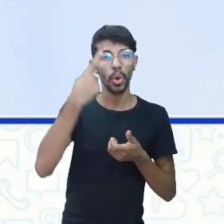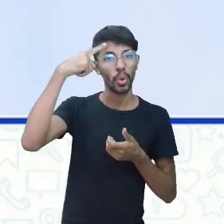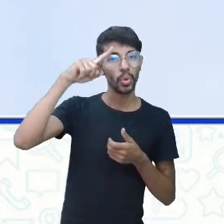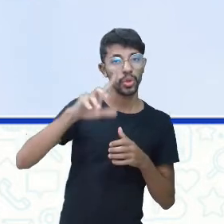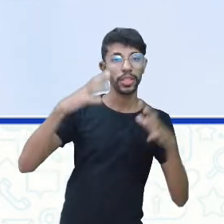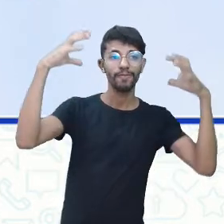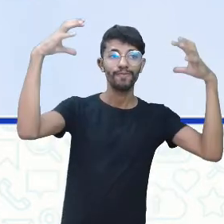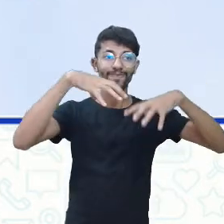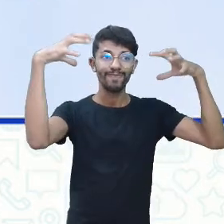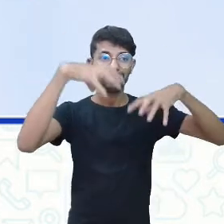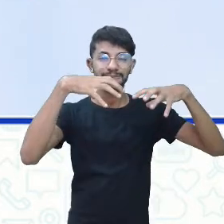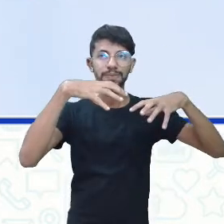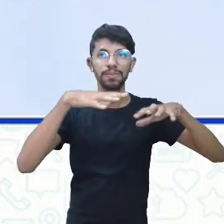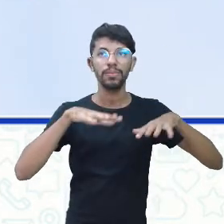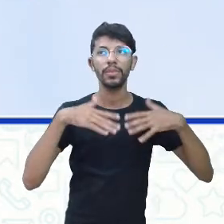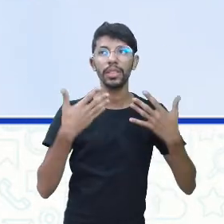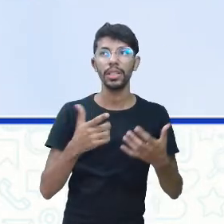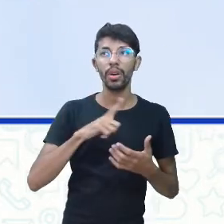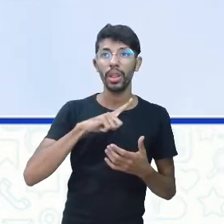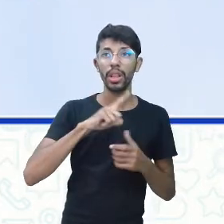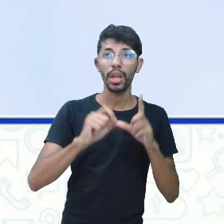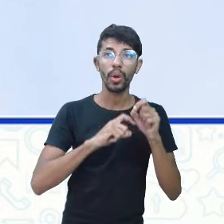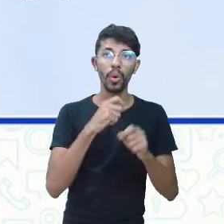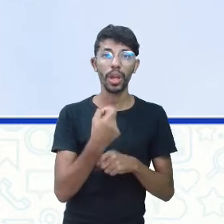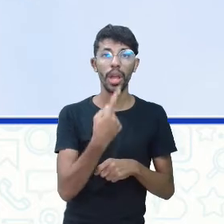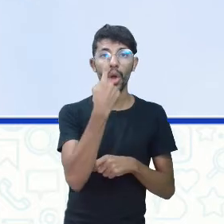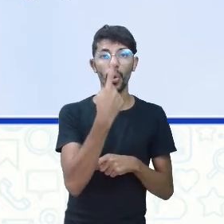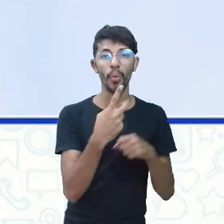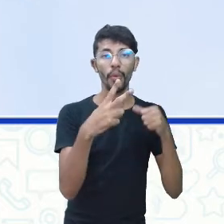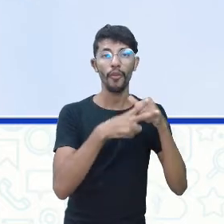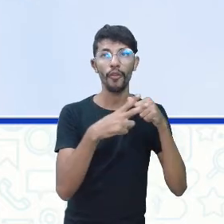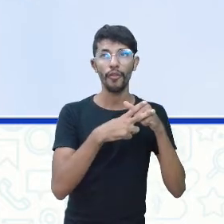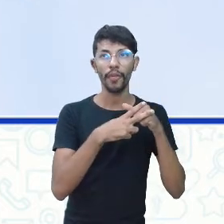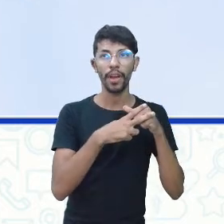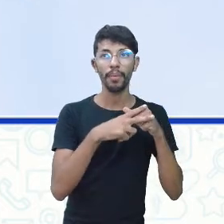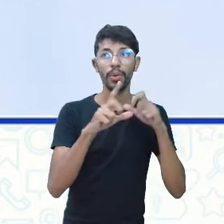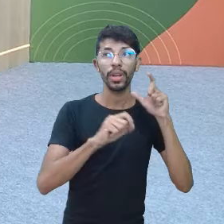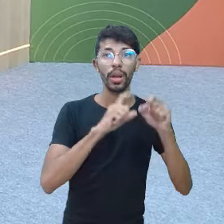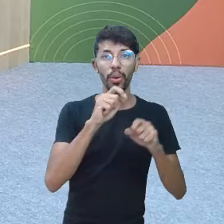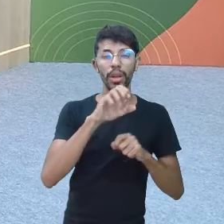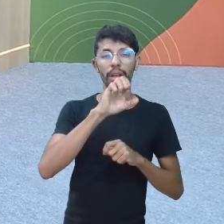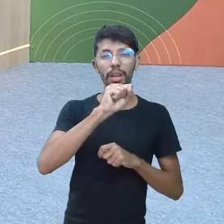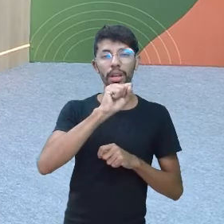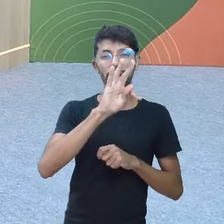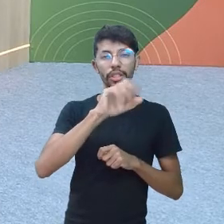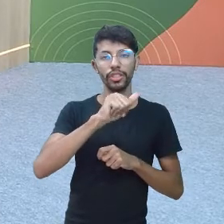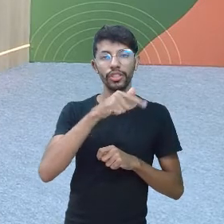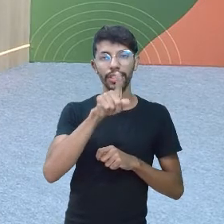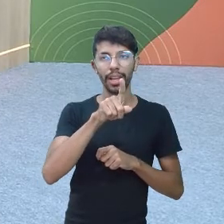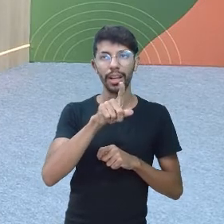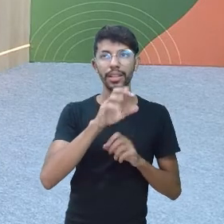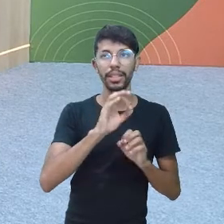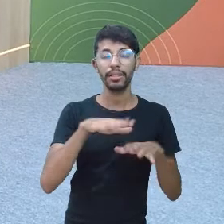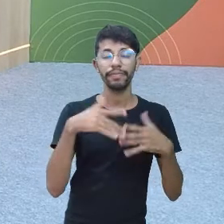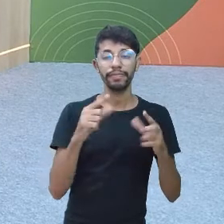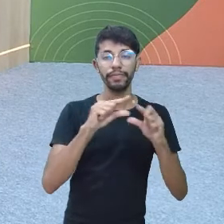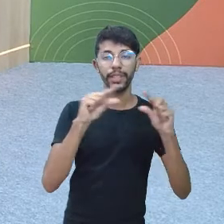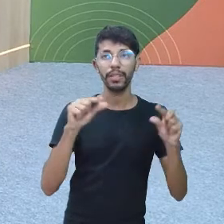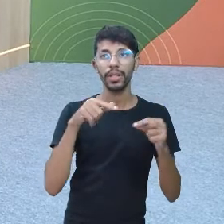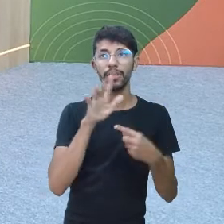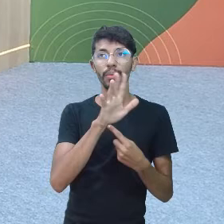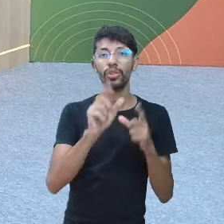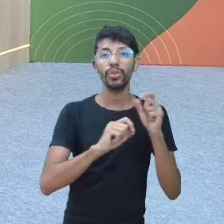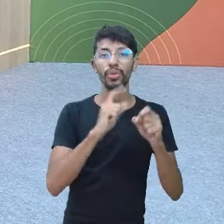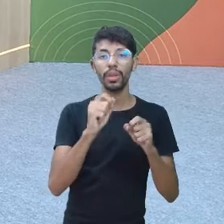dia está chuvoso, eu tenho apenas um verbo que indica a minha ação aqui, que é o verbo estar. Então, essa frase indica